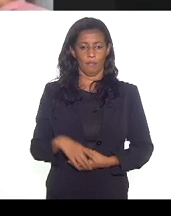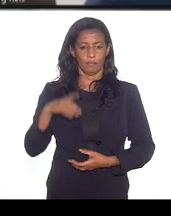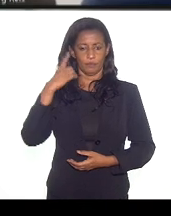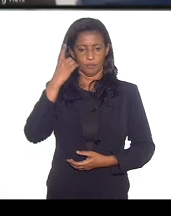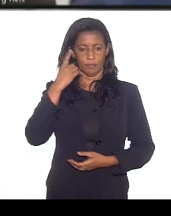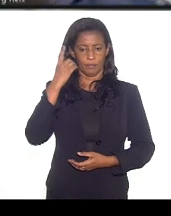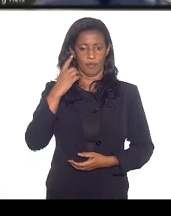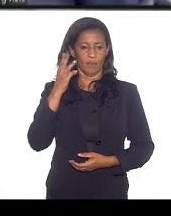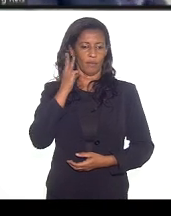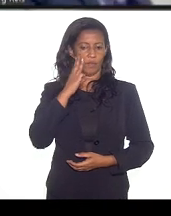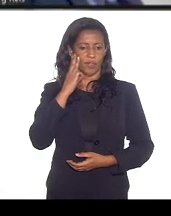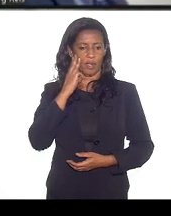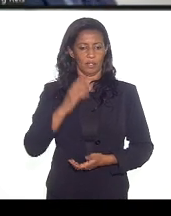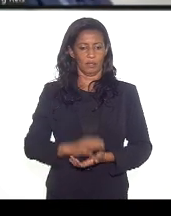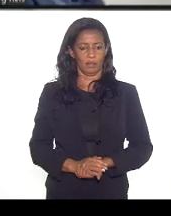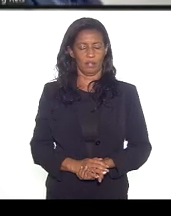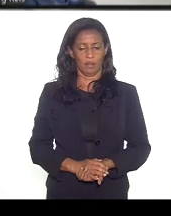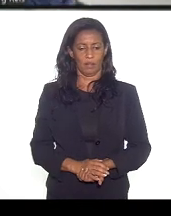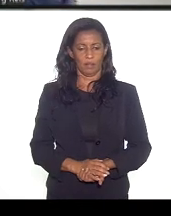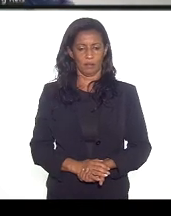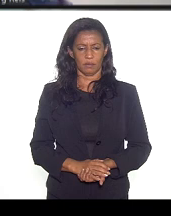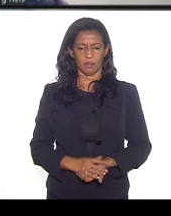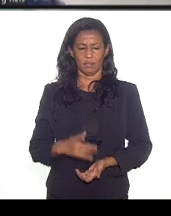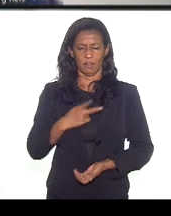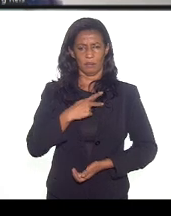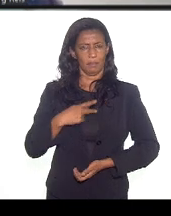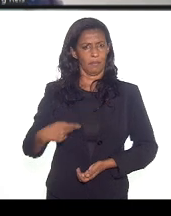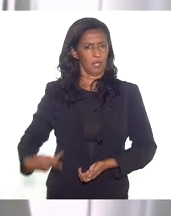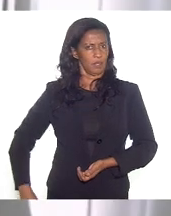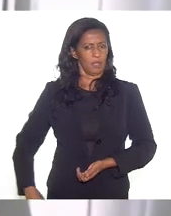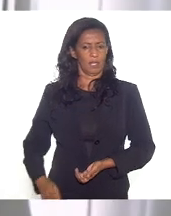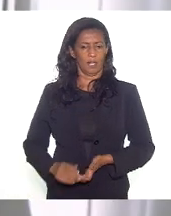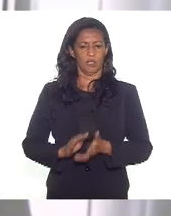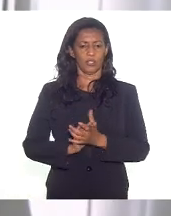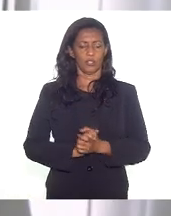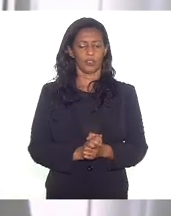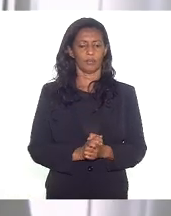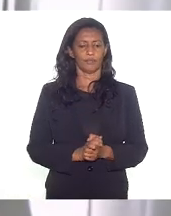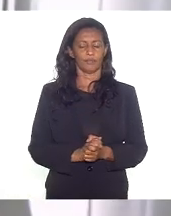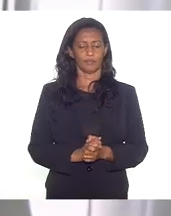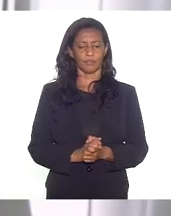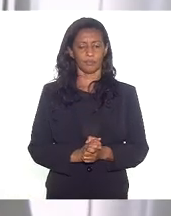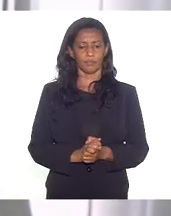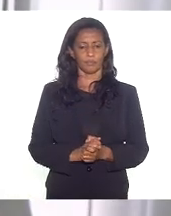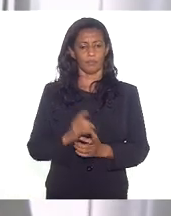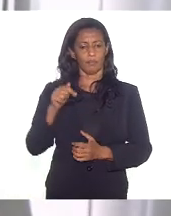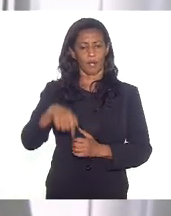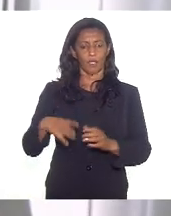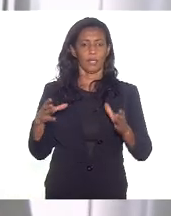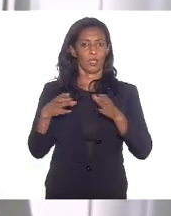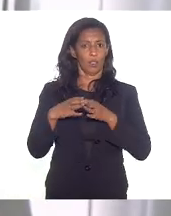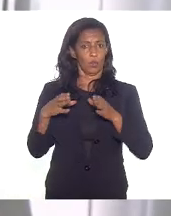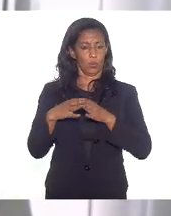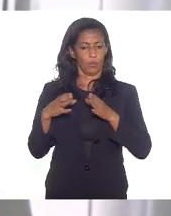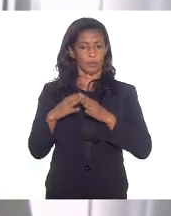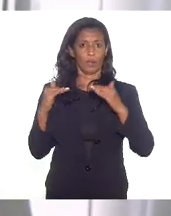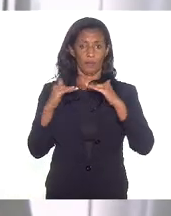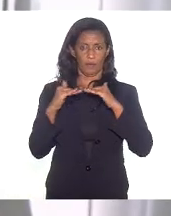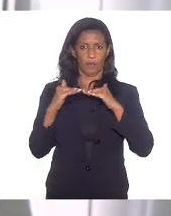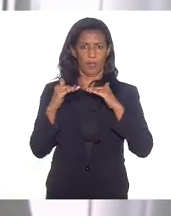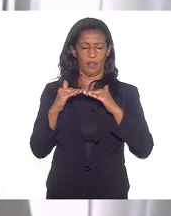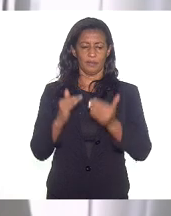Deputado Valdec Carneiro. Senhor presidente, sem prejuízo das emendas que eu apresentei em plenário, aqui na comissão, no mérito, parecer